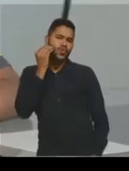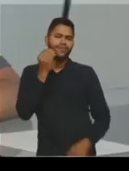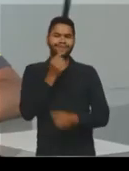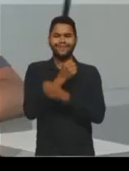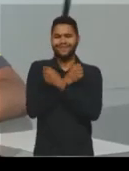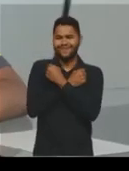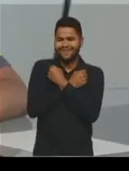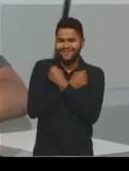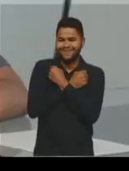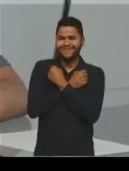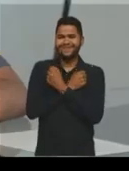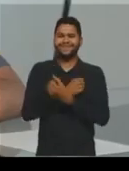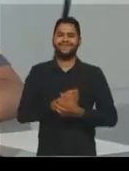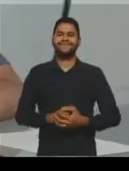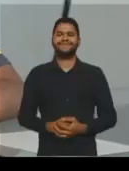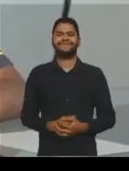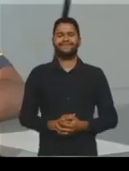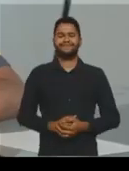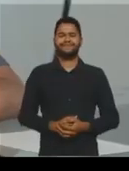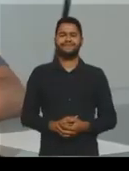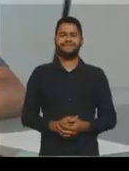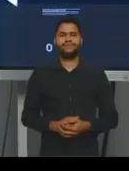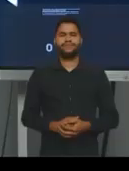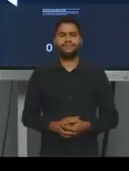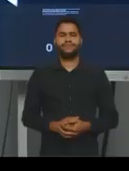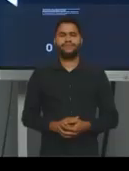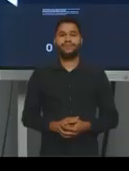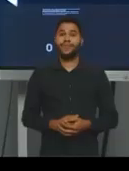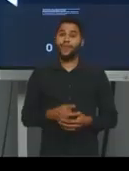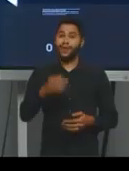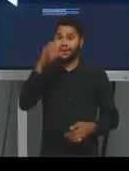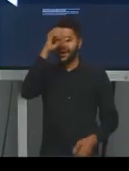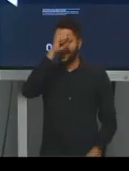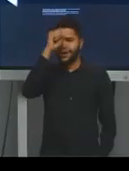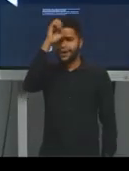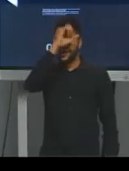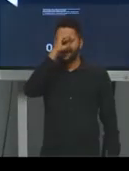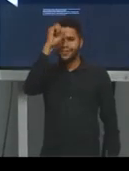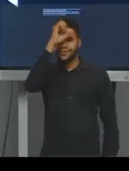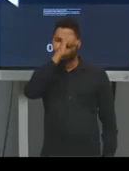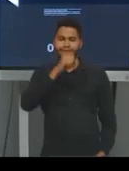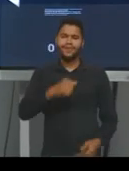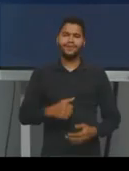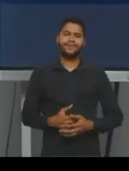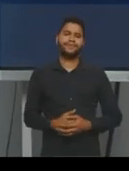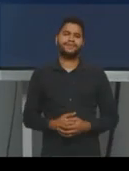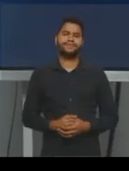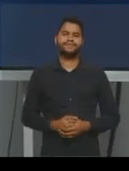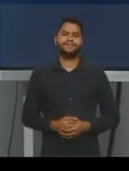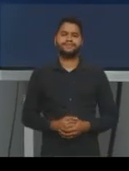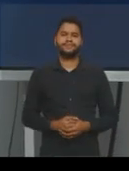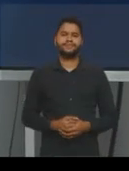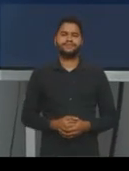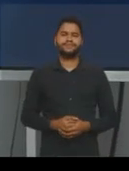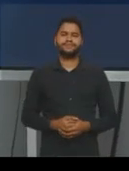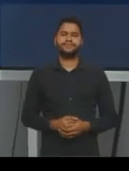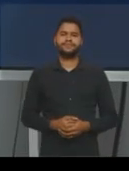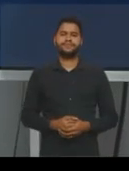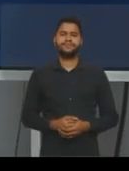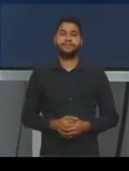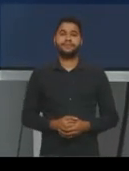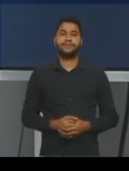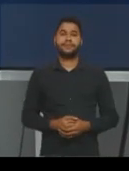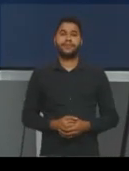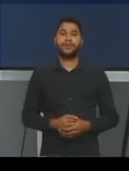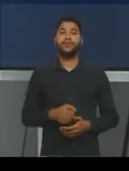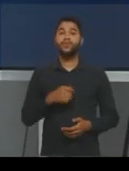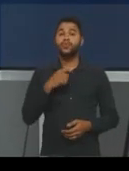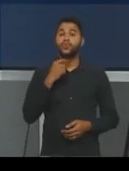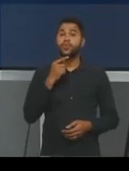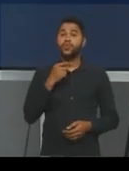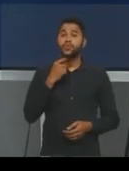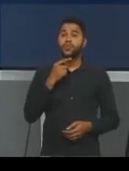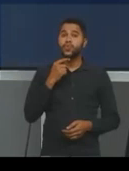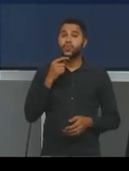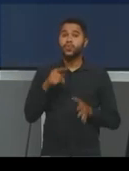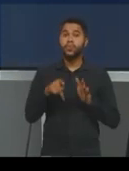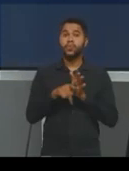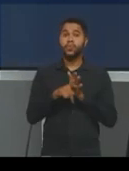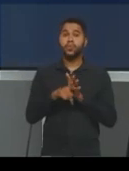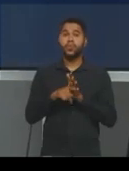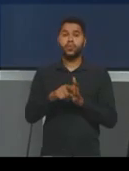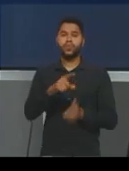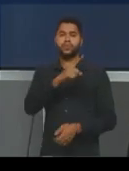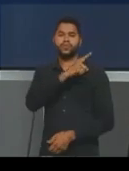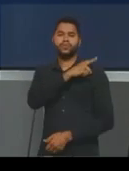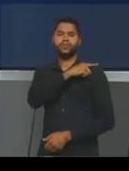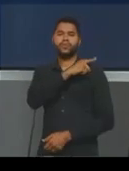hugs, beijos e abraços. Aprendendo, a gente está aprendendo aqui mais. Vamos lá. A nossa próxima dúvida é uma dúvida de 1º